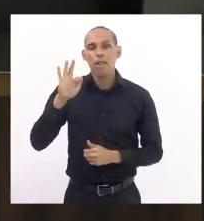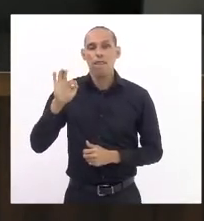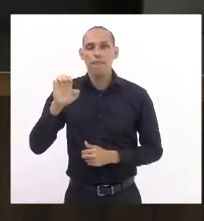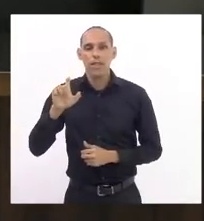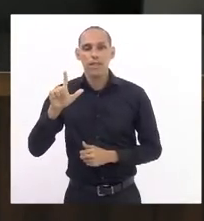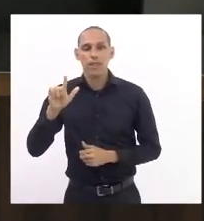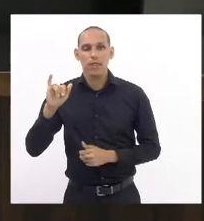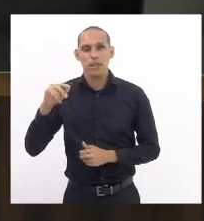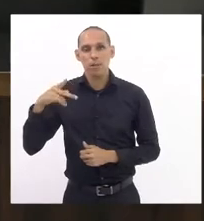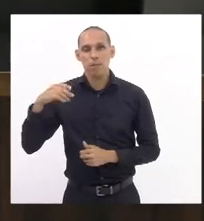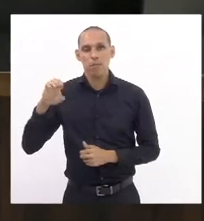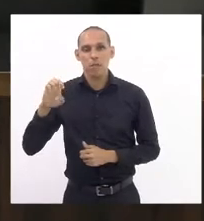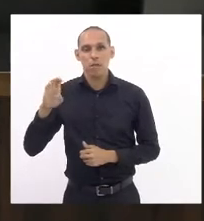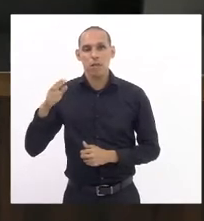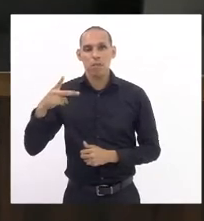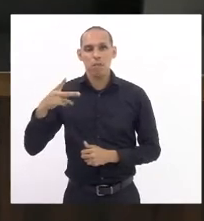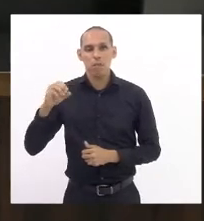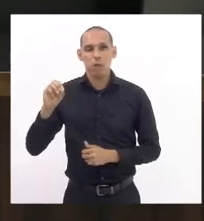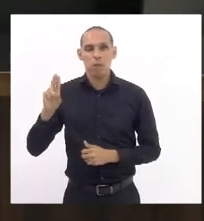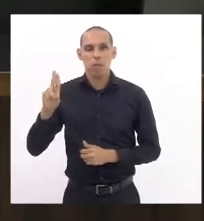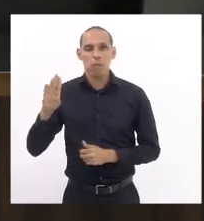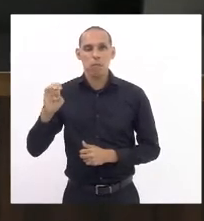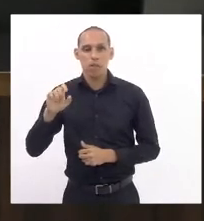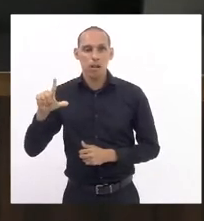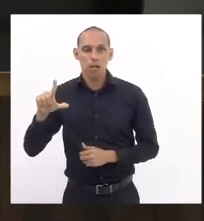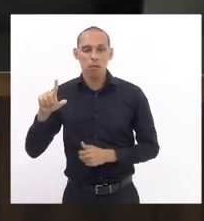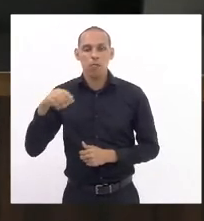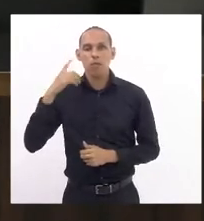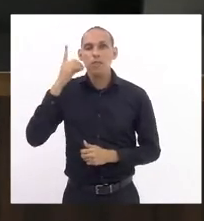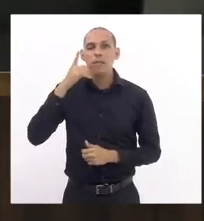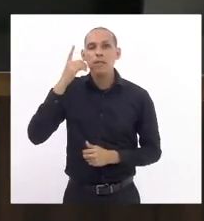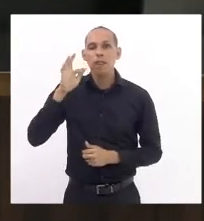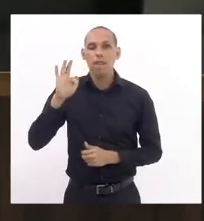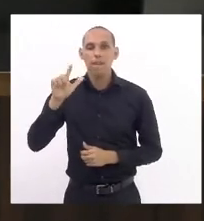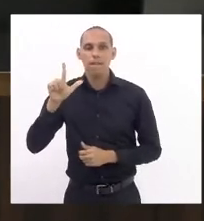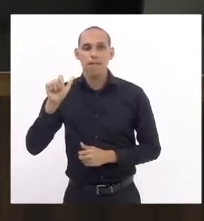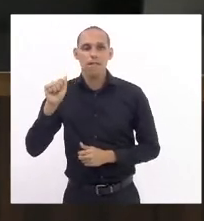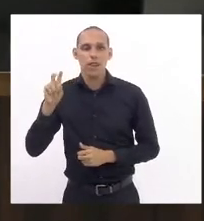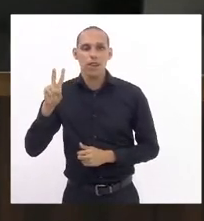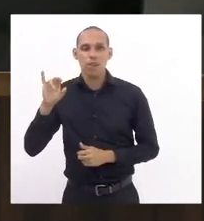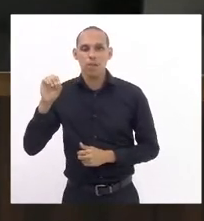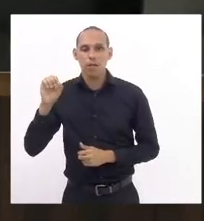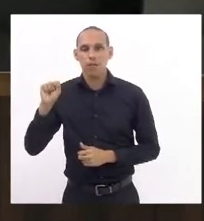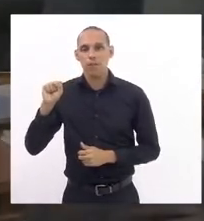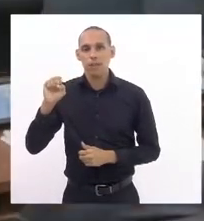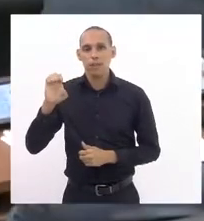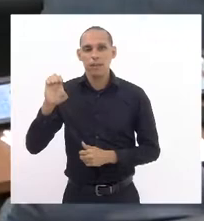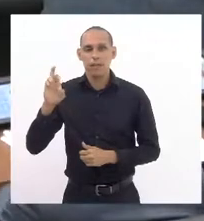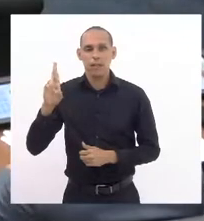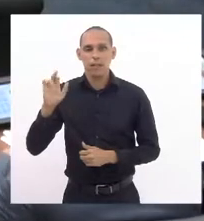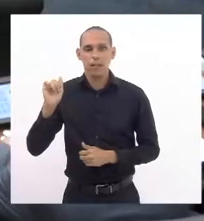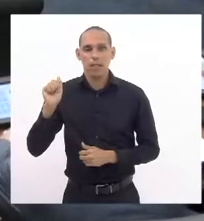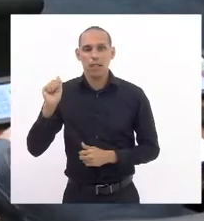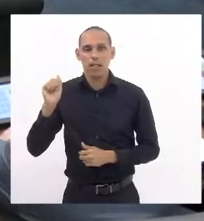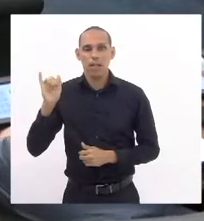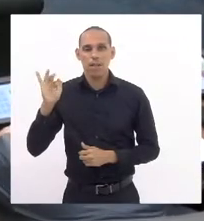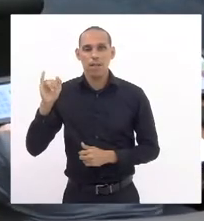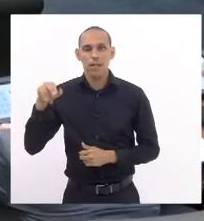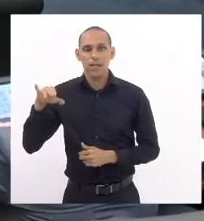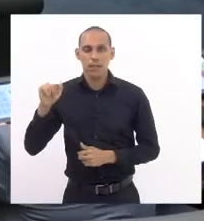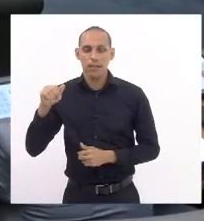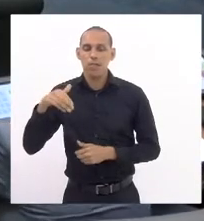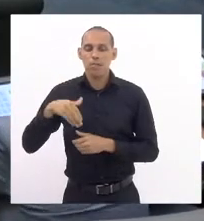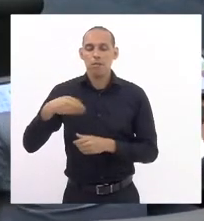Poubel, deputado Felipe Poubel, deputado Flávio Serafini, presente vai votar, deputada Franciane